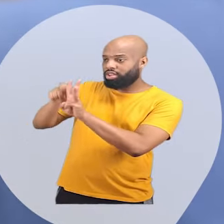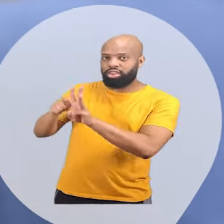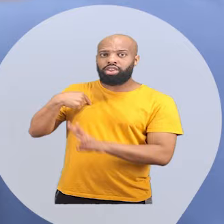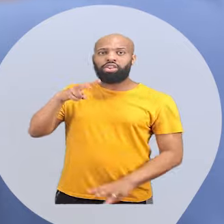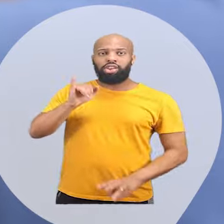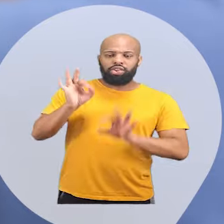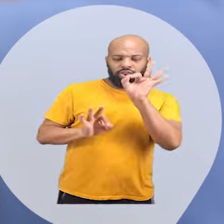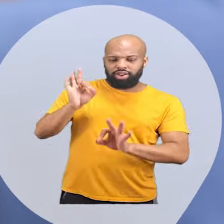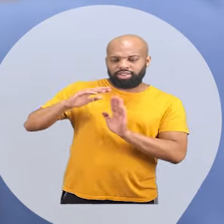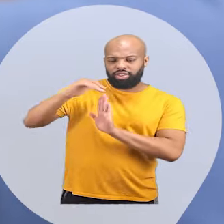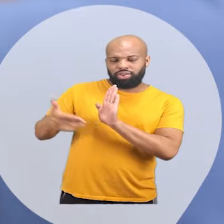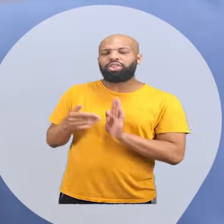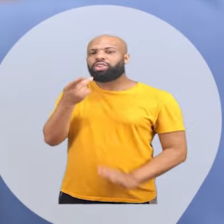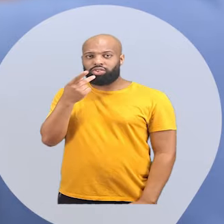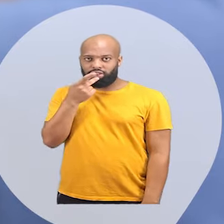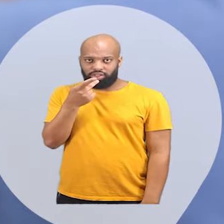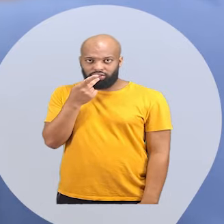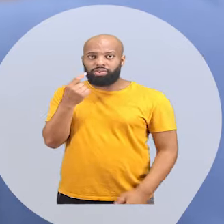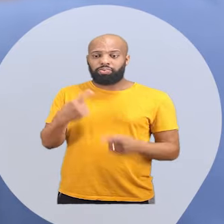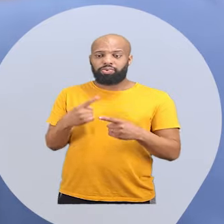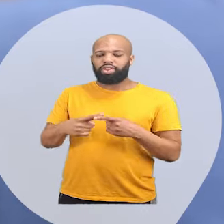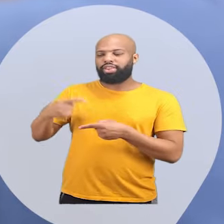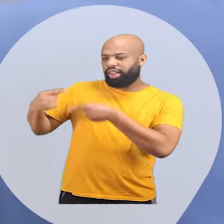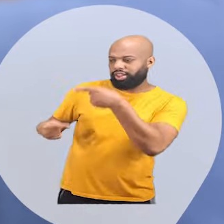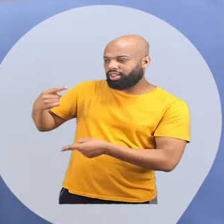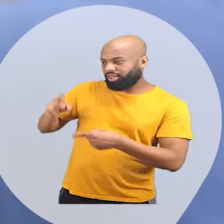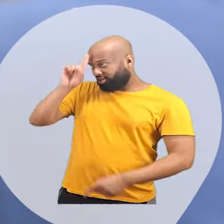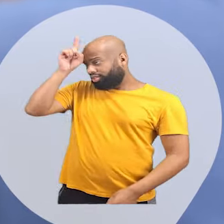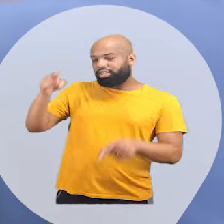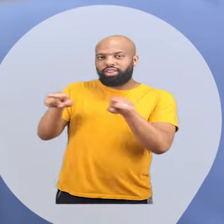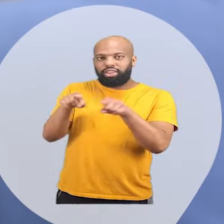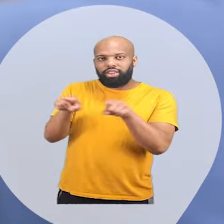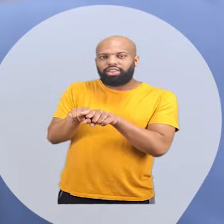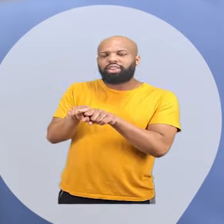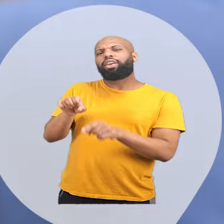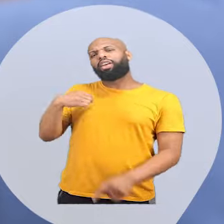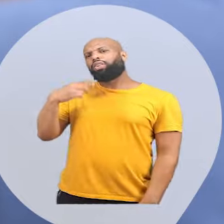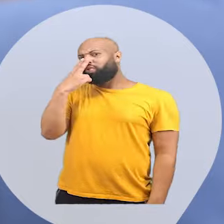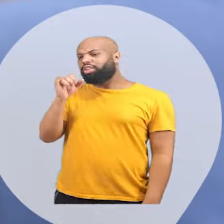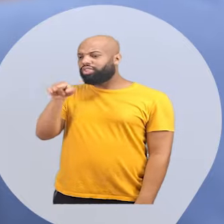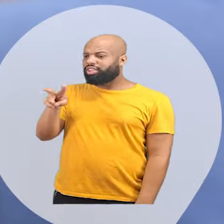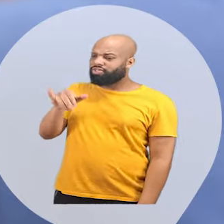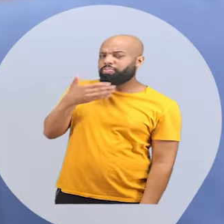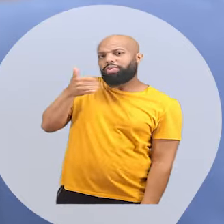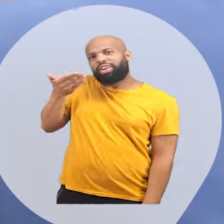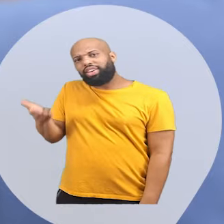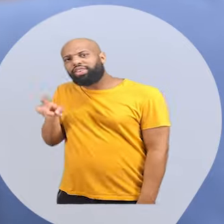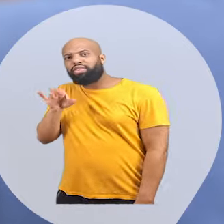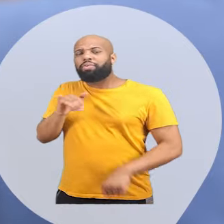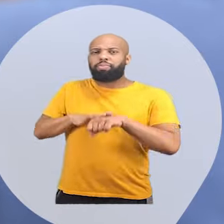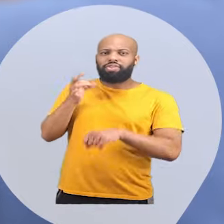meses eu vou acertar tudo isso que você me falou a gente debater ideias também sabe tipo Poxa acho que se você melhorar isso